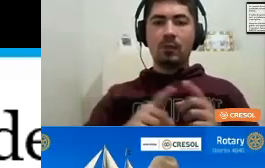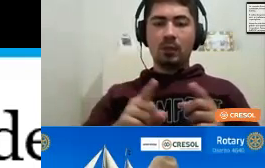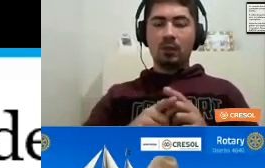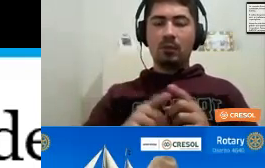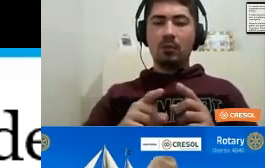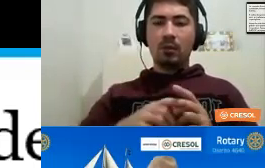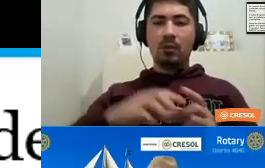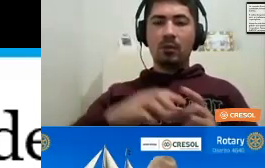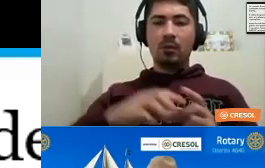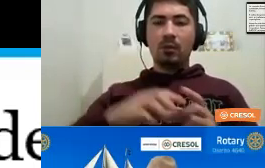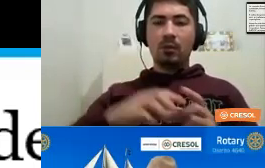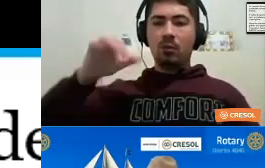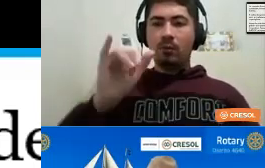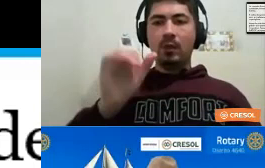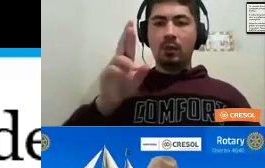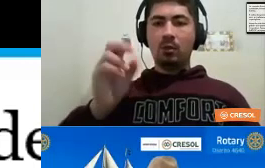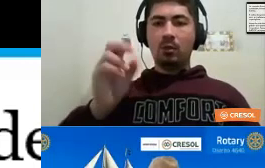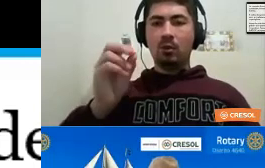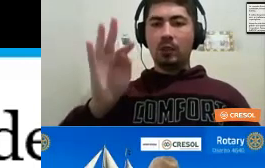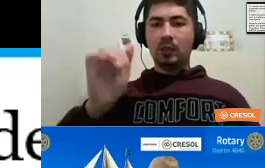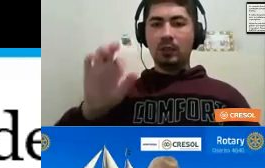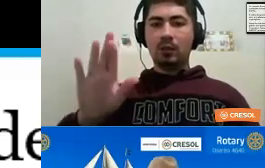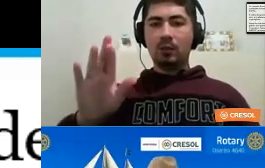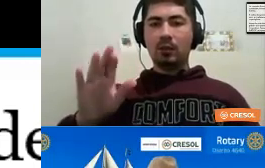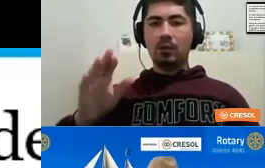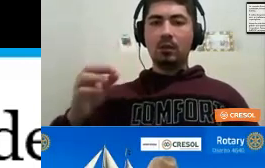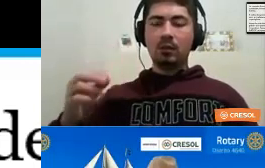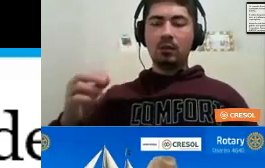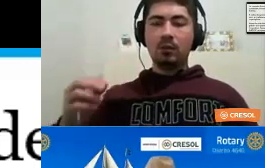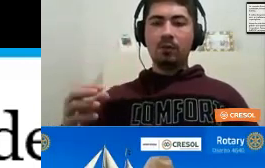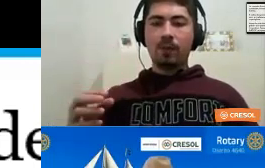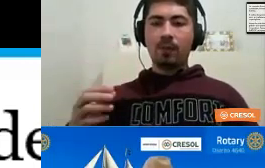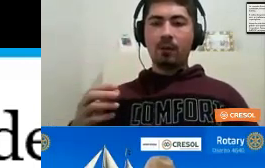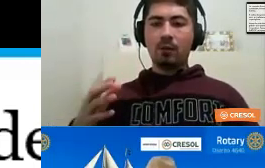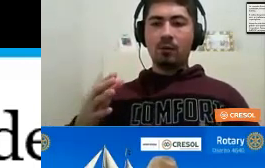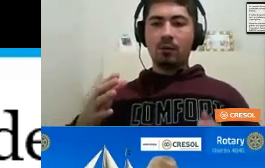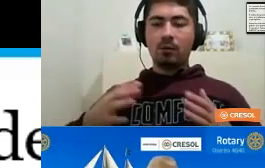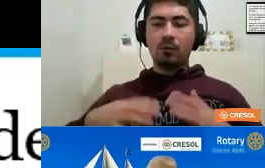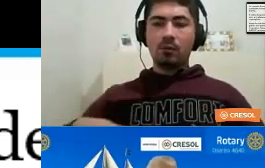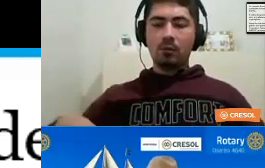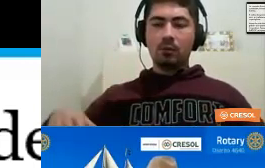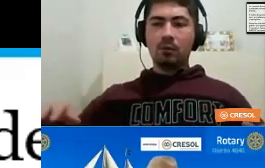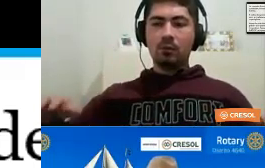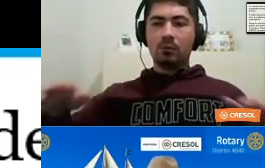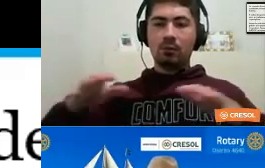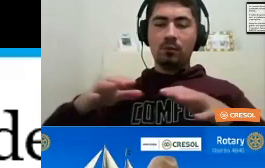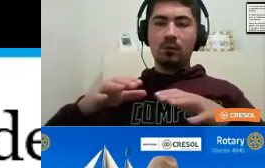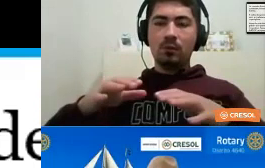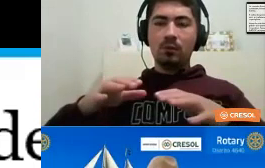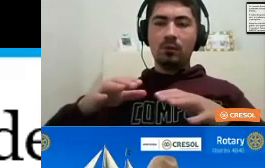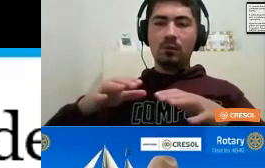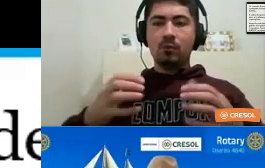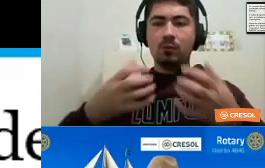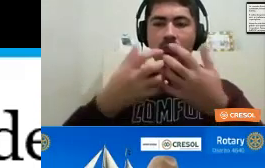é só fazer o contato e pedir todos os rotarianos do nosso distrito que fazem parte dessa comissão vão